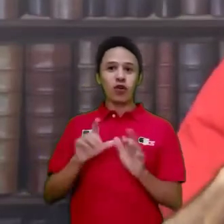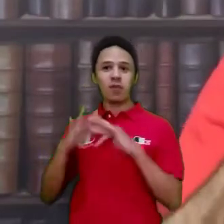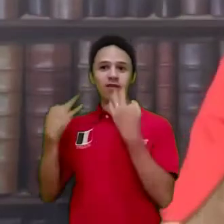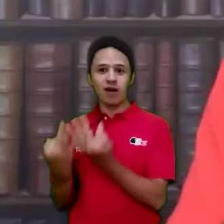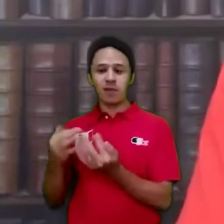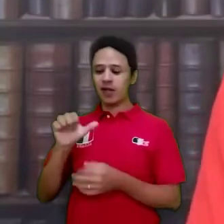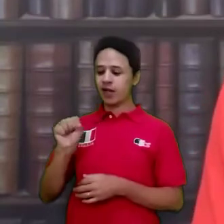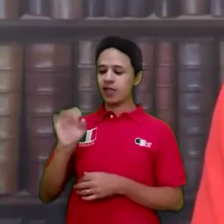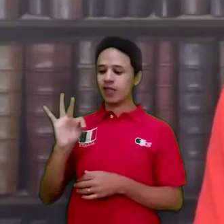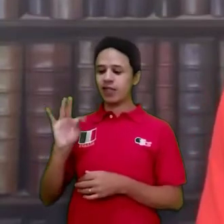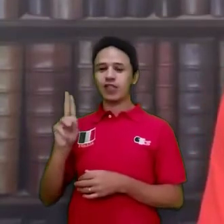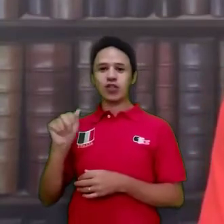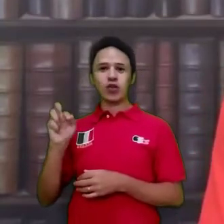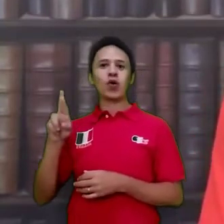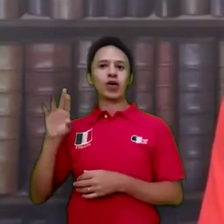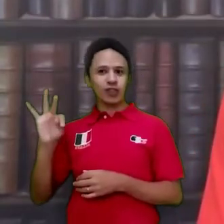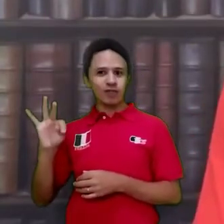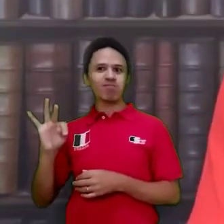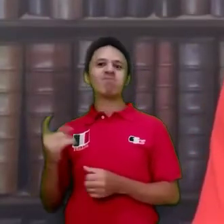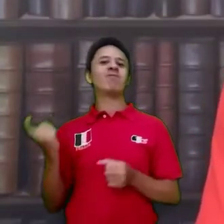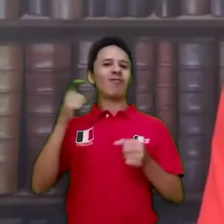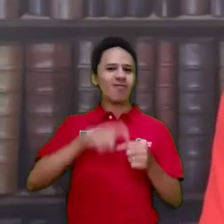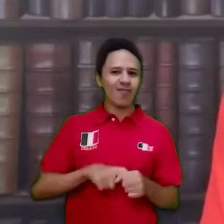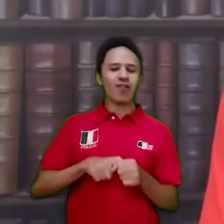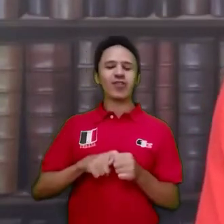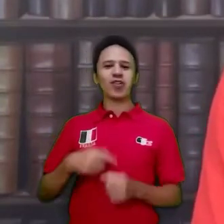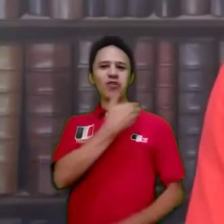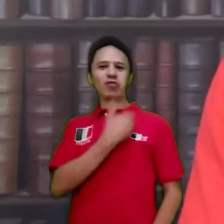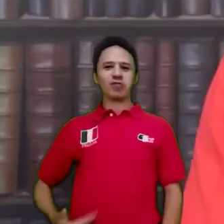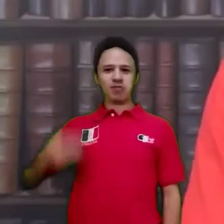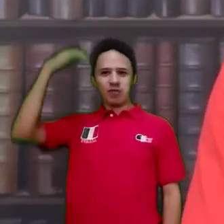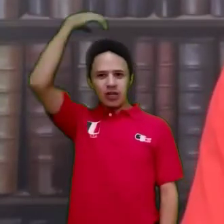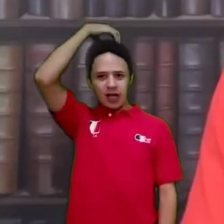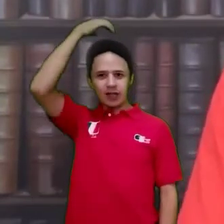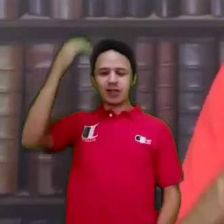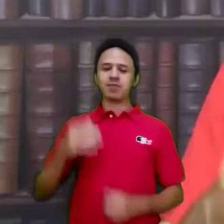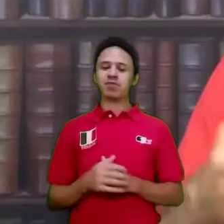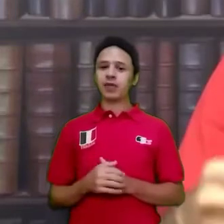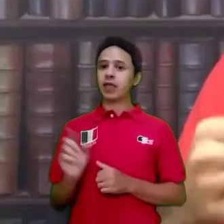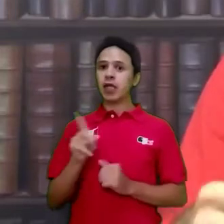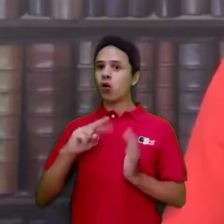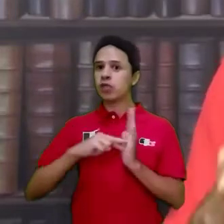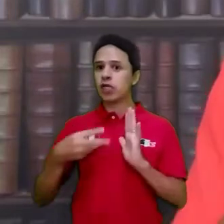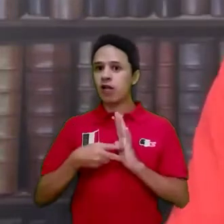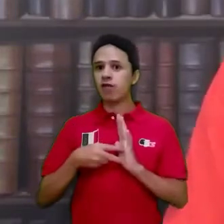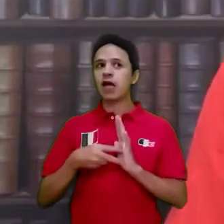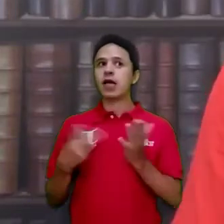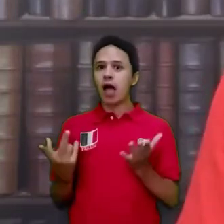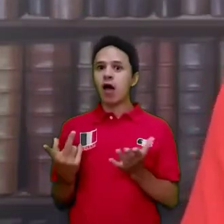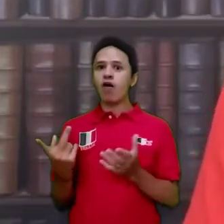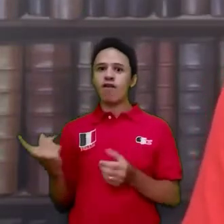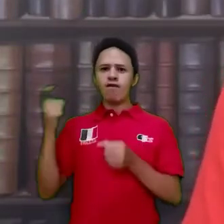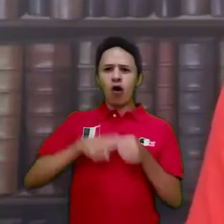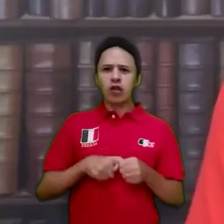uma restauração monárquica. A restauração monárquica não significava necessariamente